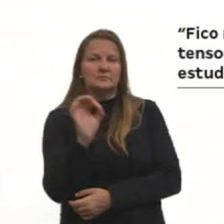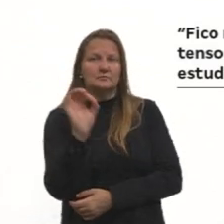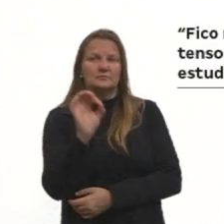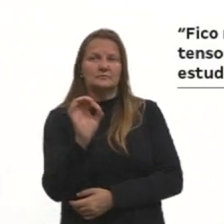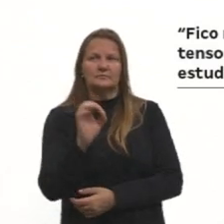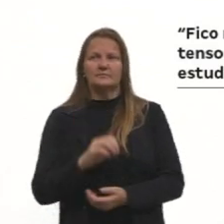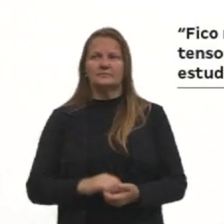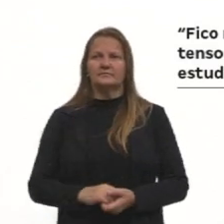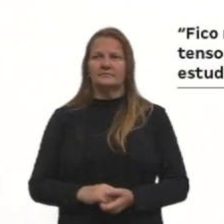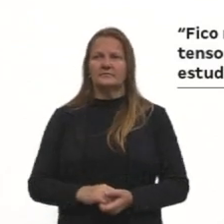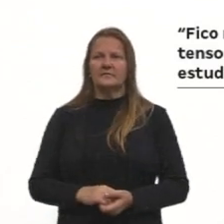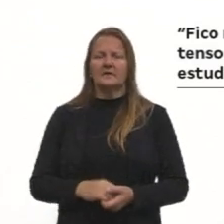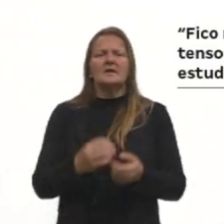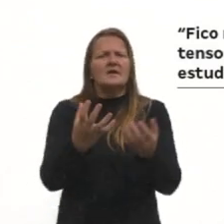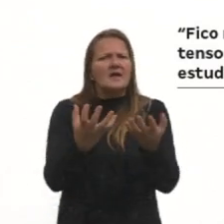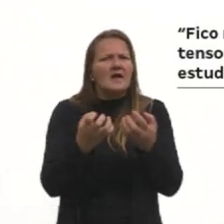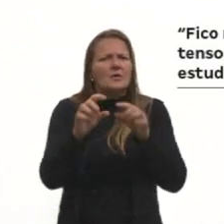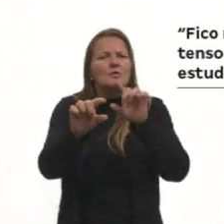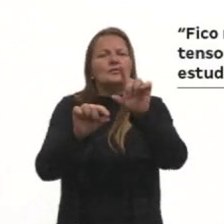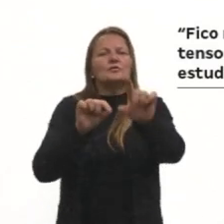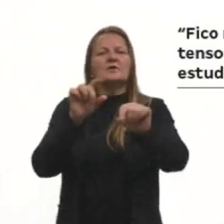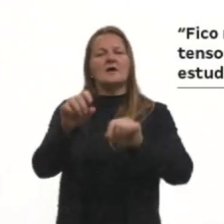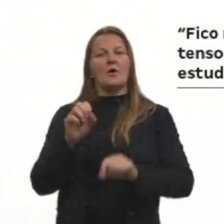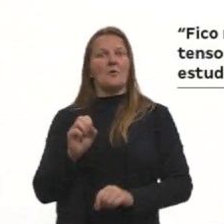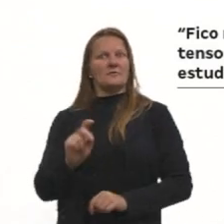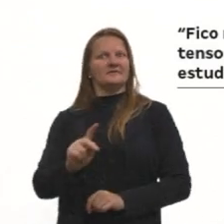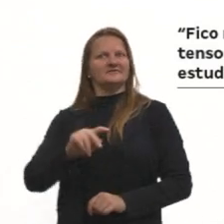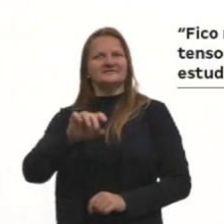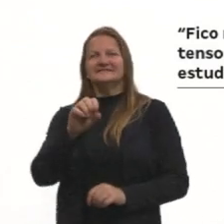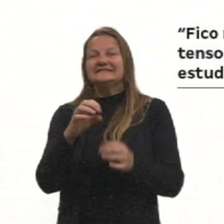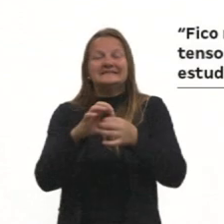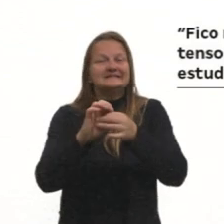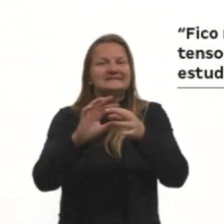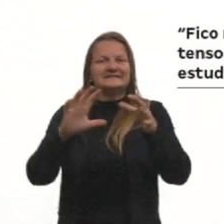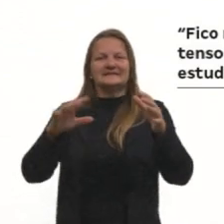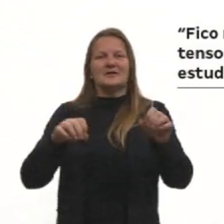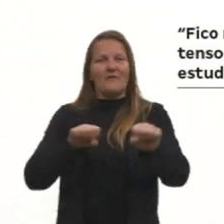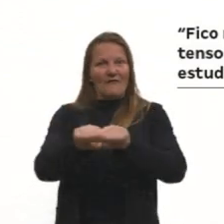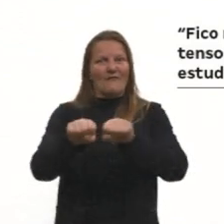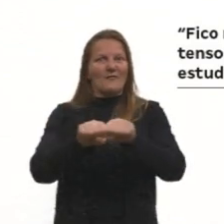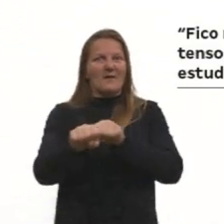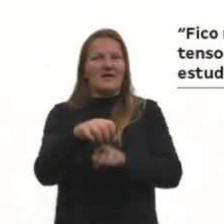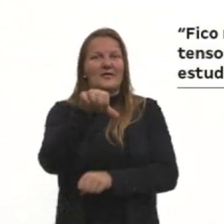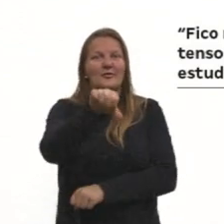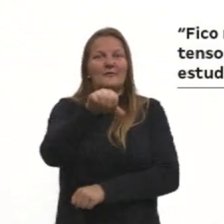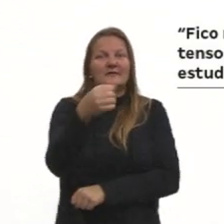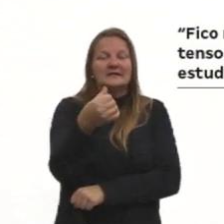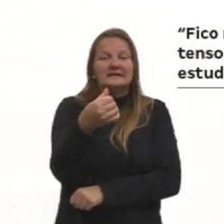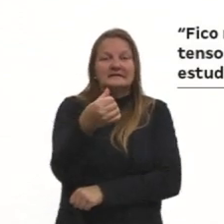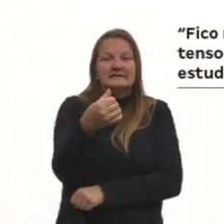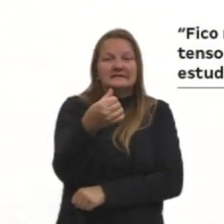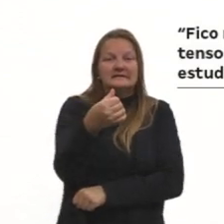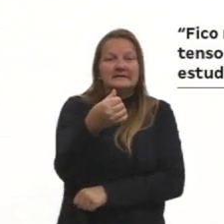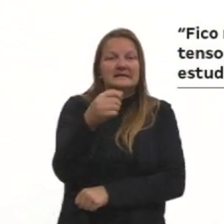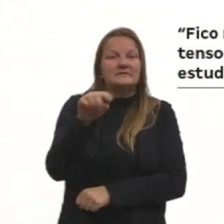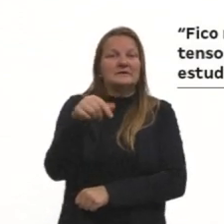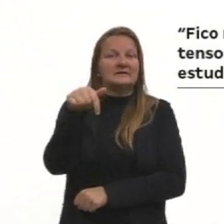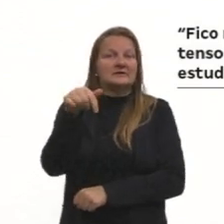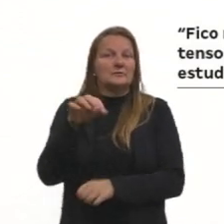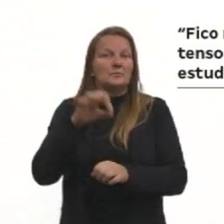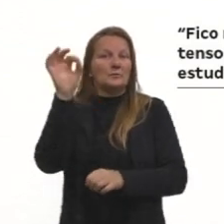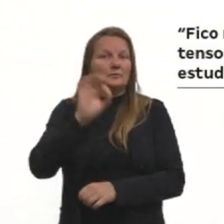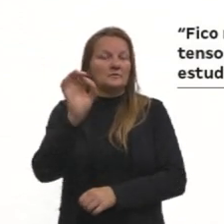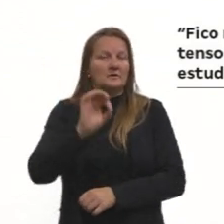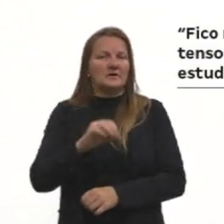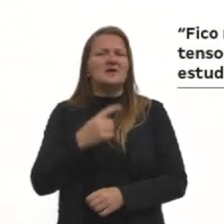quero poder escolher dentre as melhores oportunidades disponíveis quando me formar 96,7%. e quero ser um dos